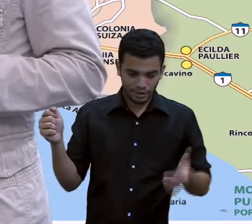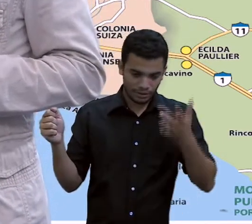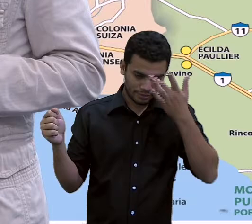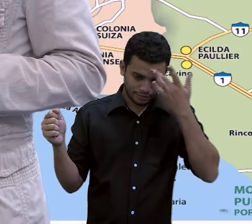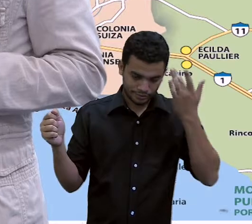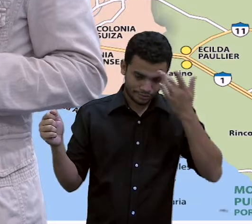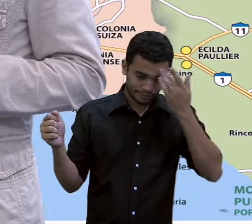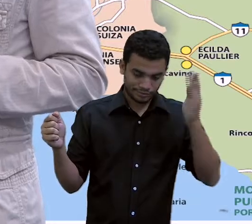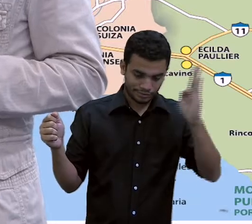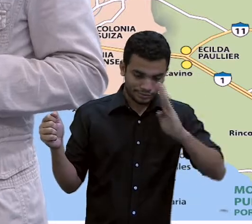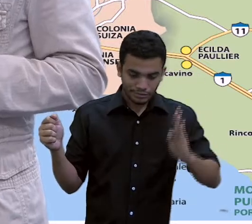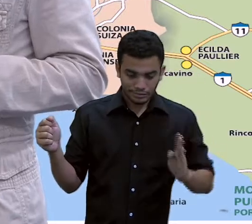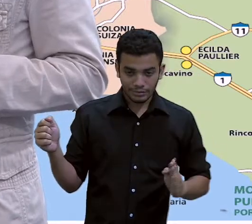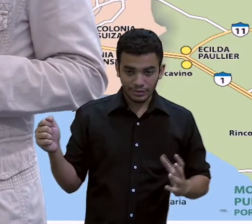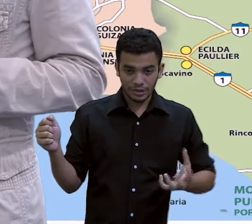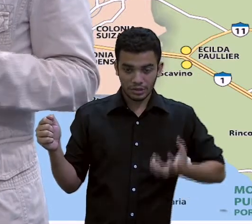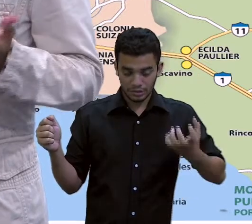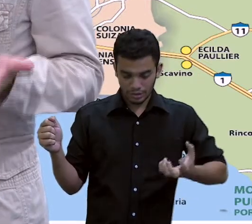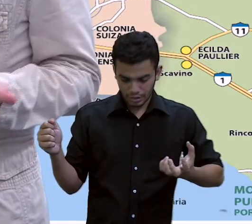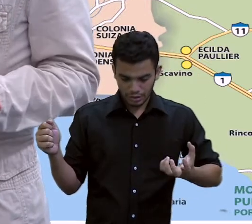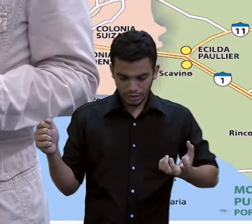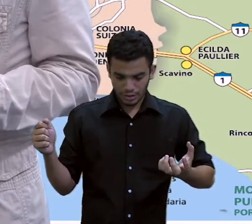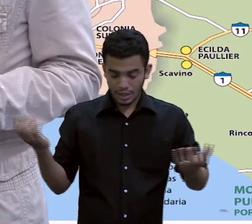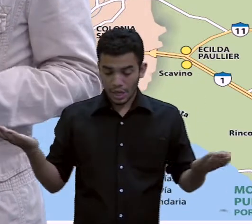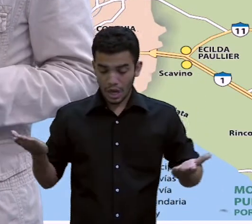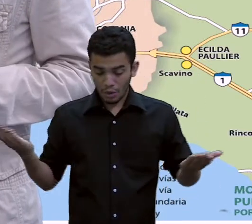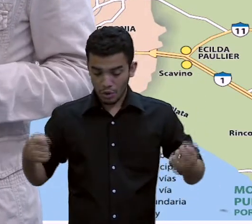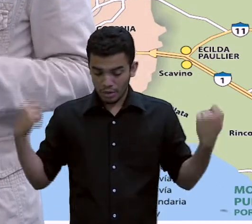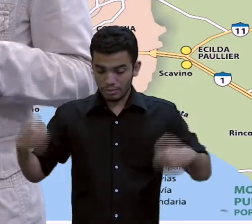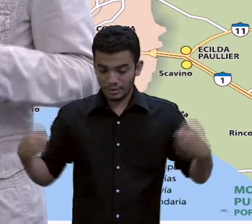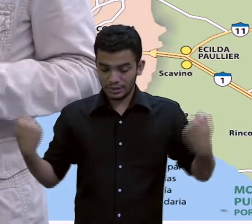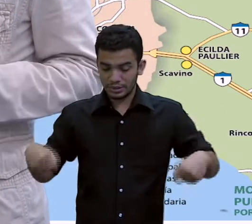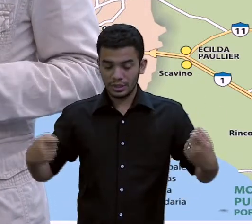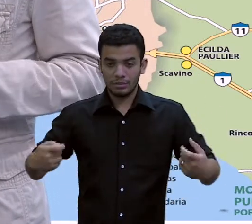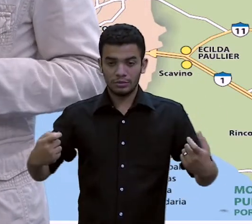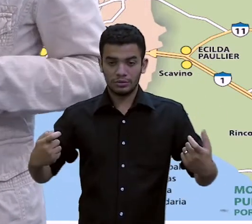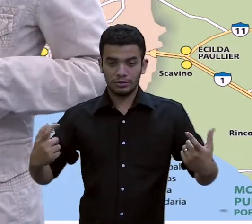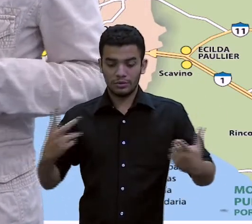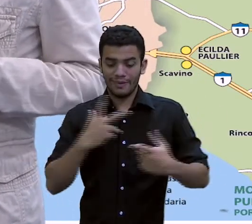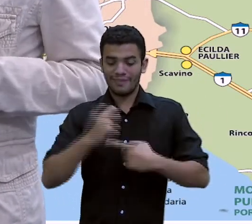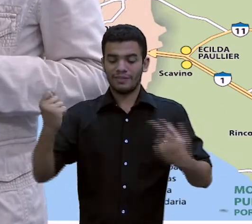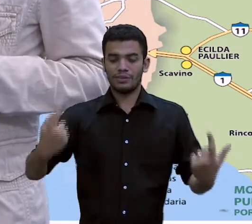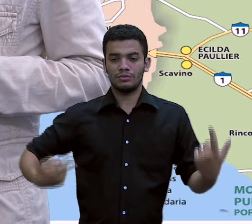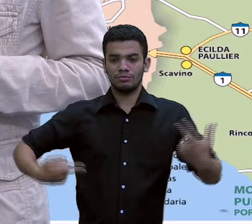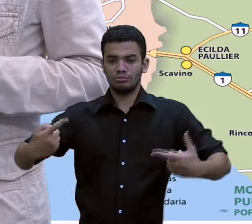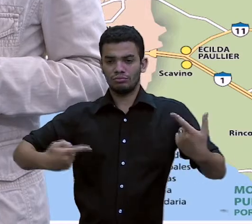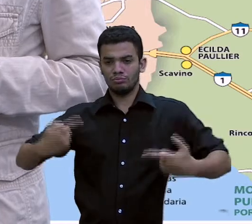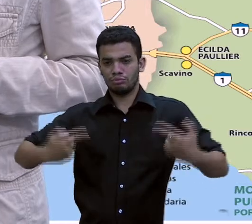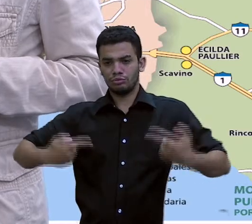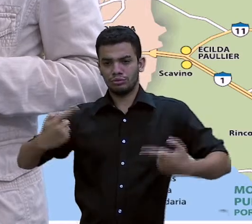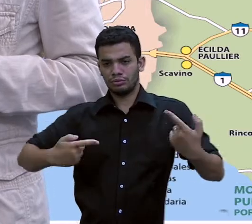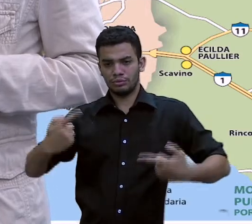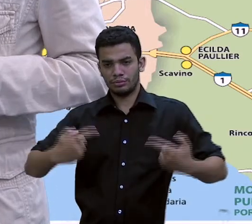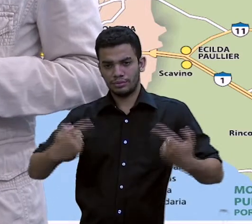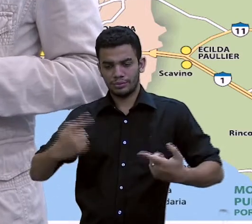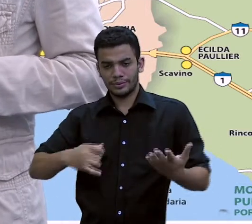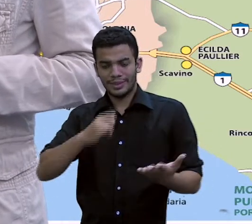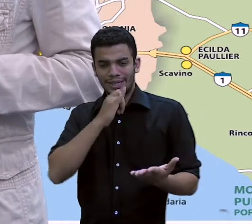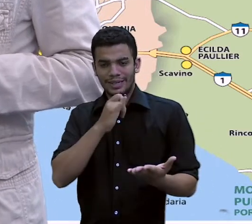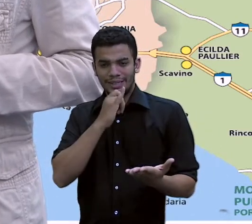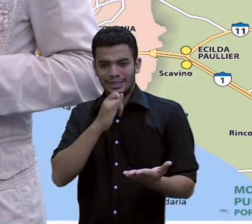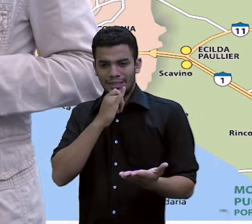do Prata a região da Campanha, Sacramento passou por 5 cercos.